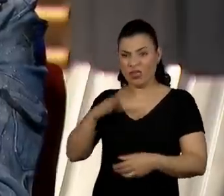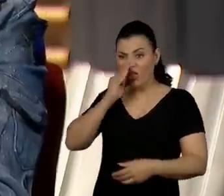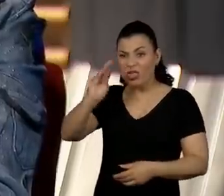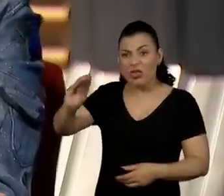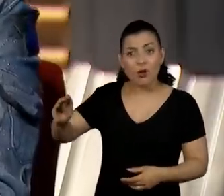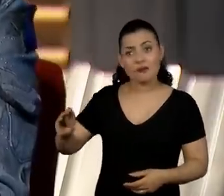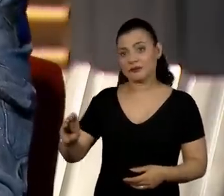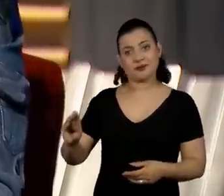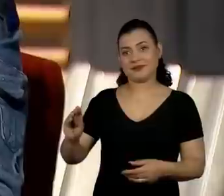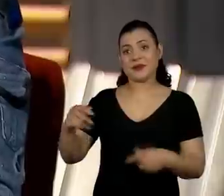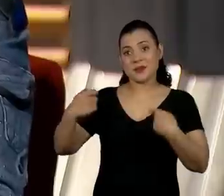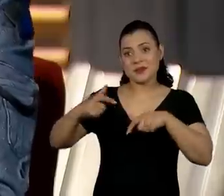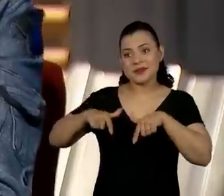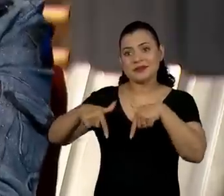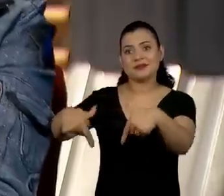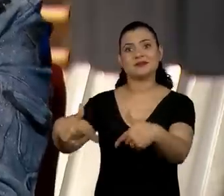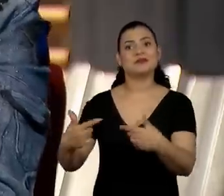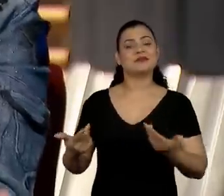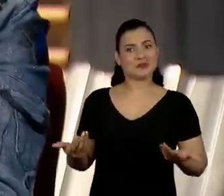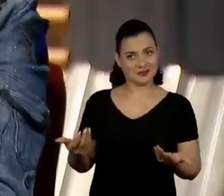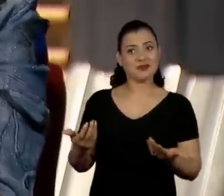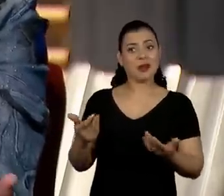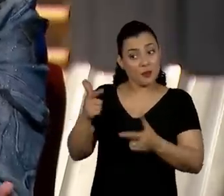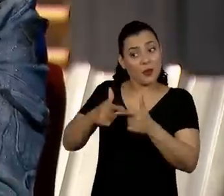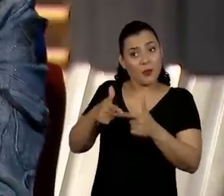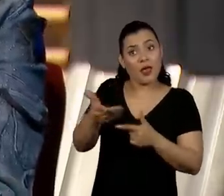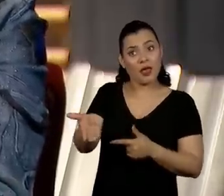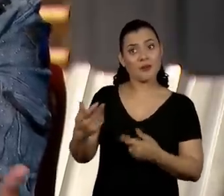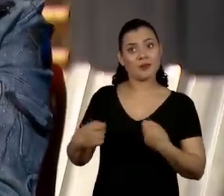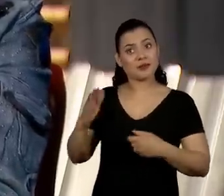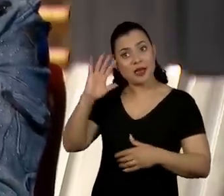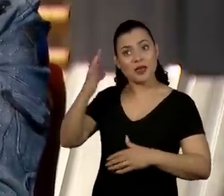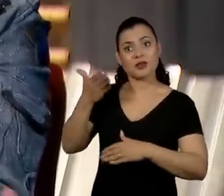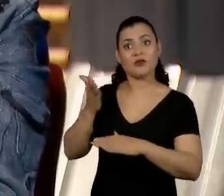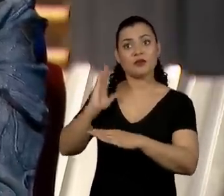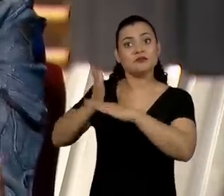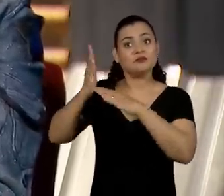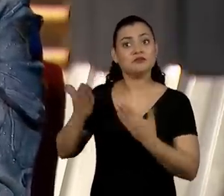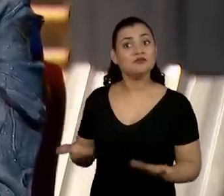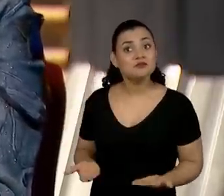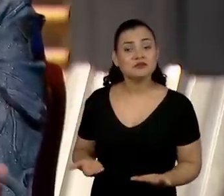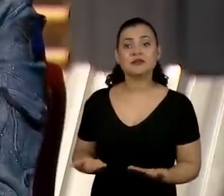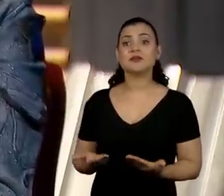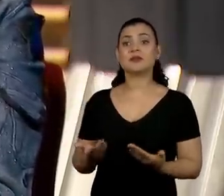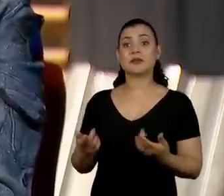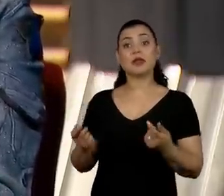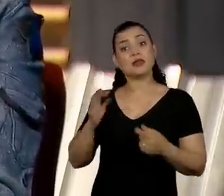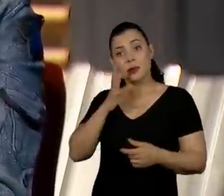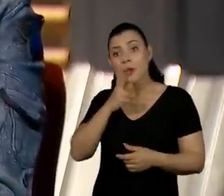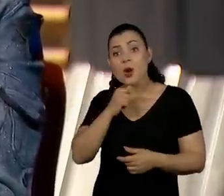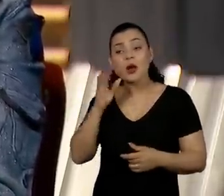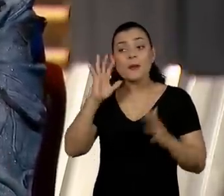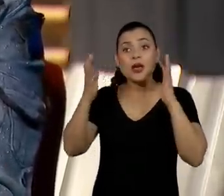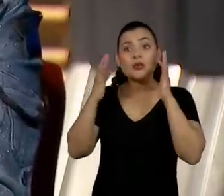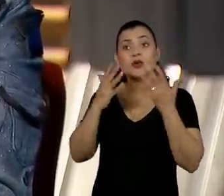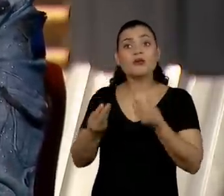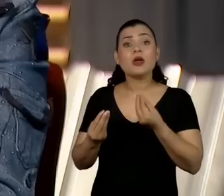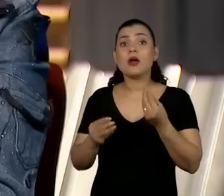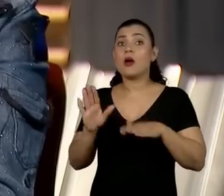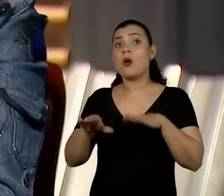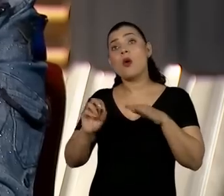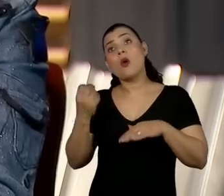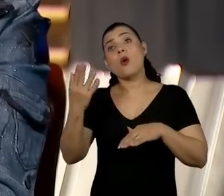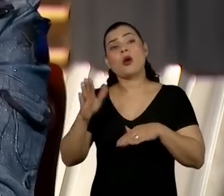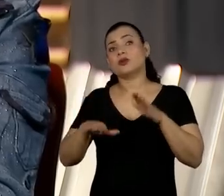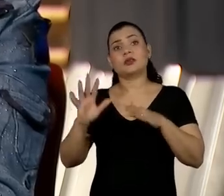não caminhar dentro de um problema problema tem a solução é demora e talvez nem